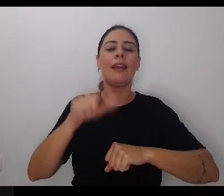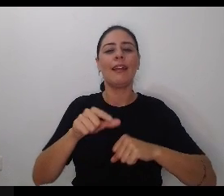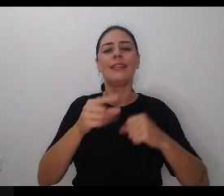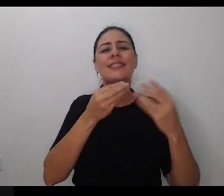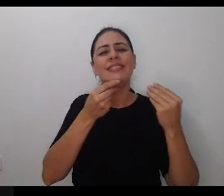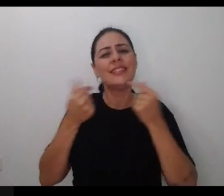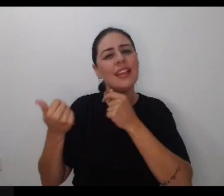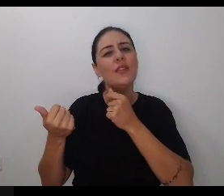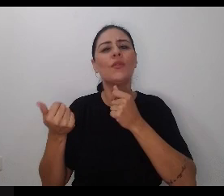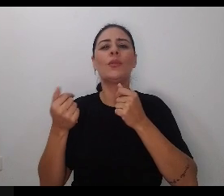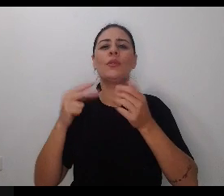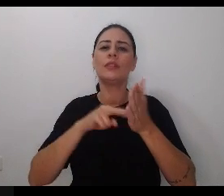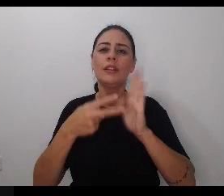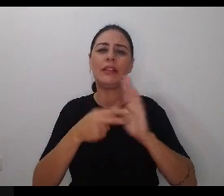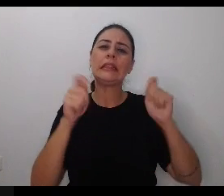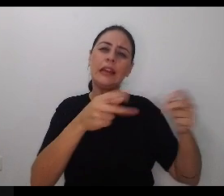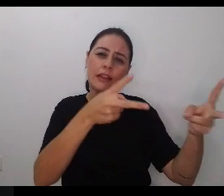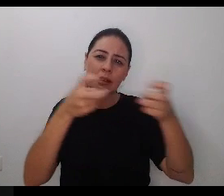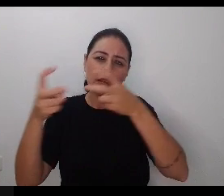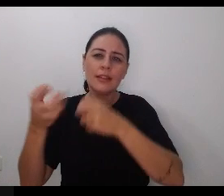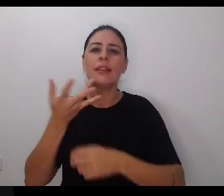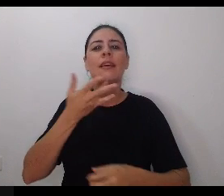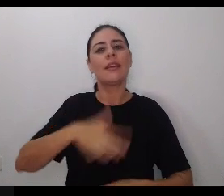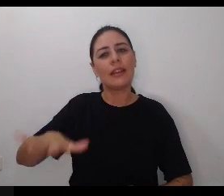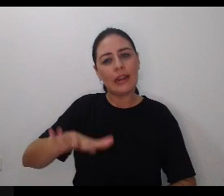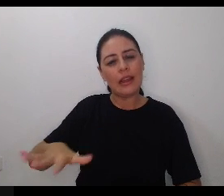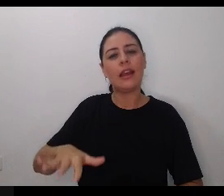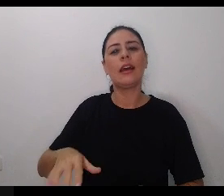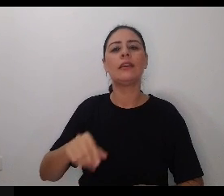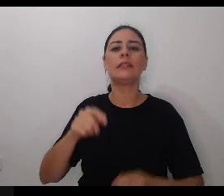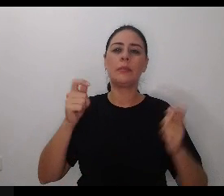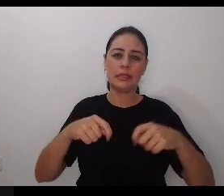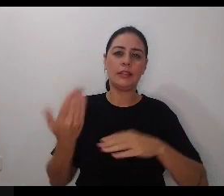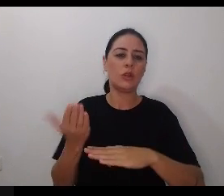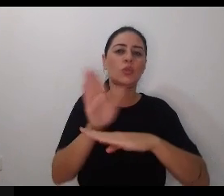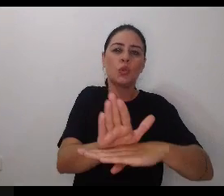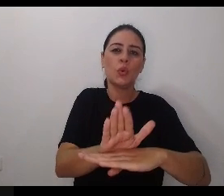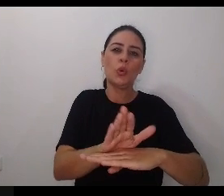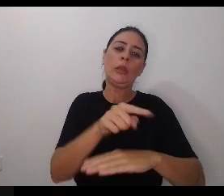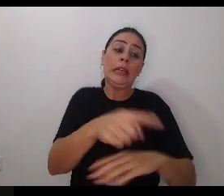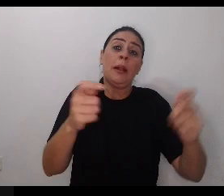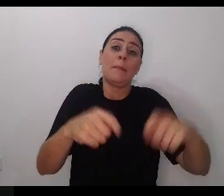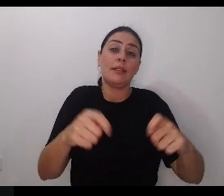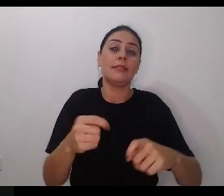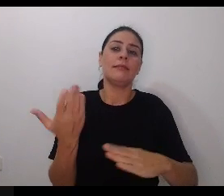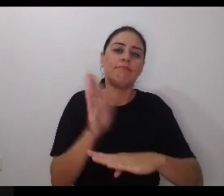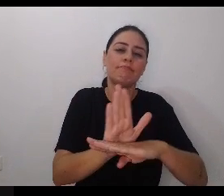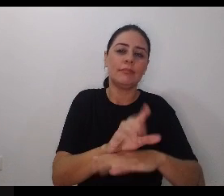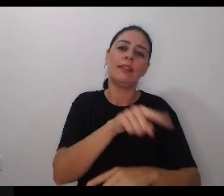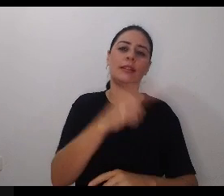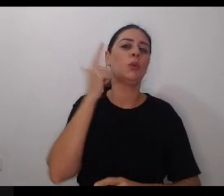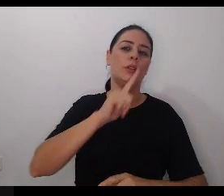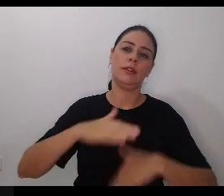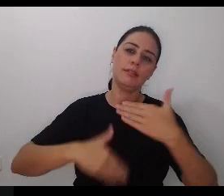Um ambiente seguro, sensível, que observe aquilo que está acontecendo com a criança, responda a essas necessidades da criança, para